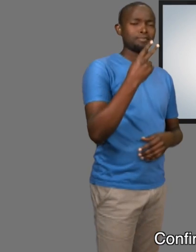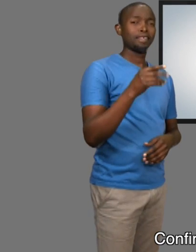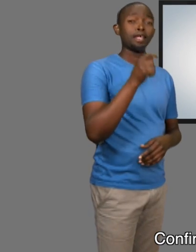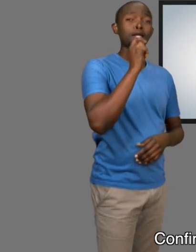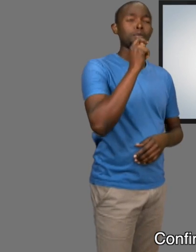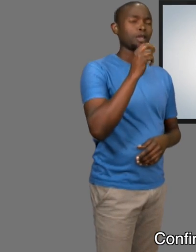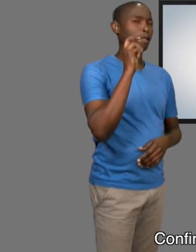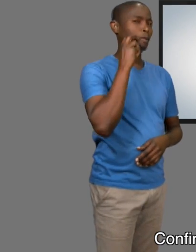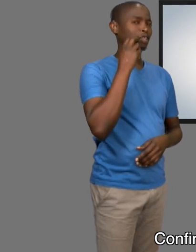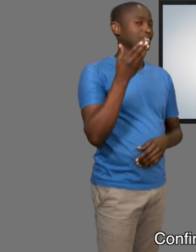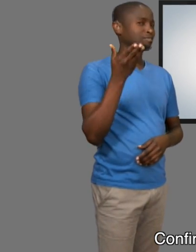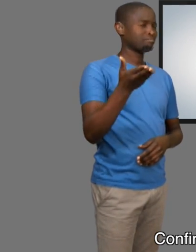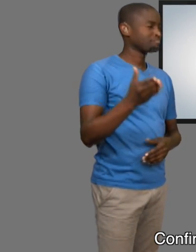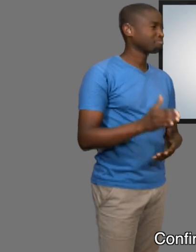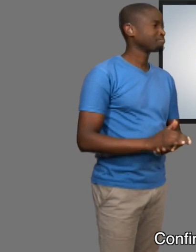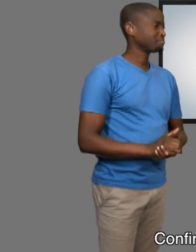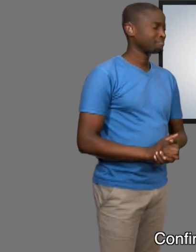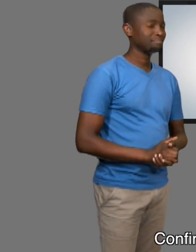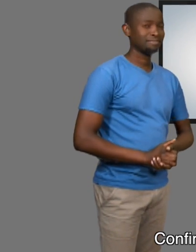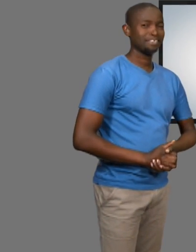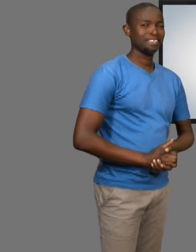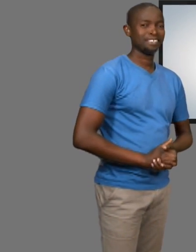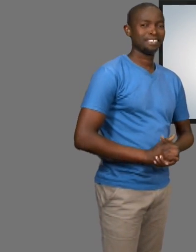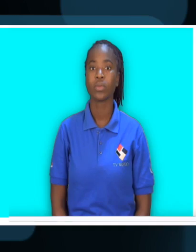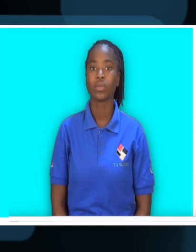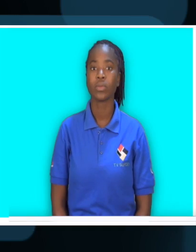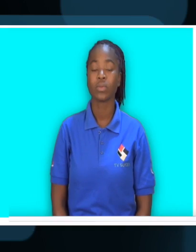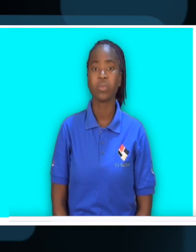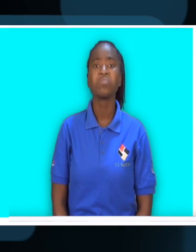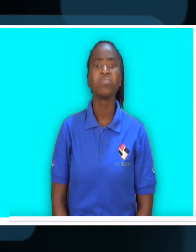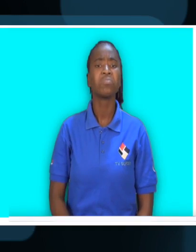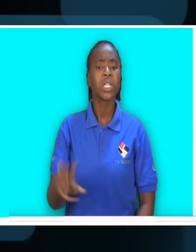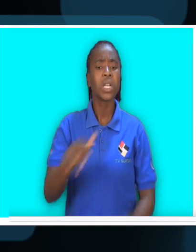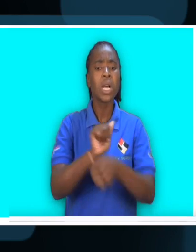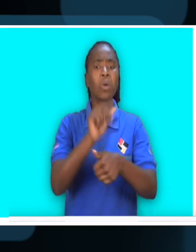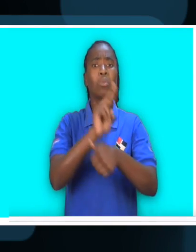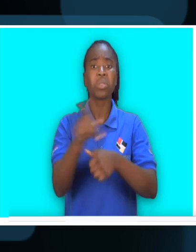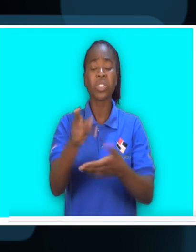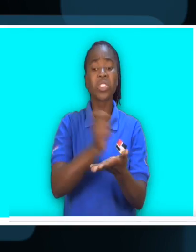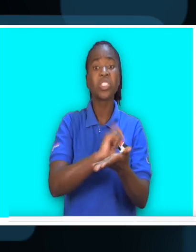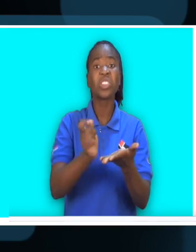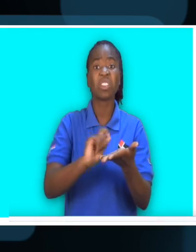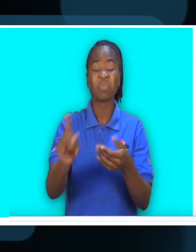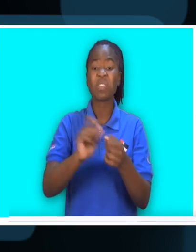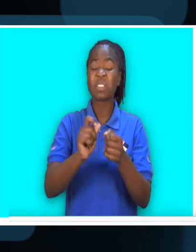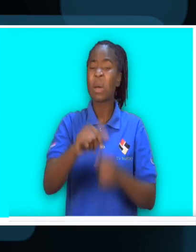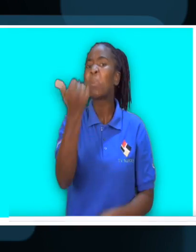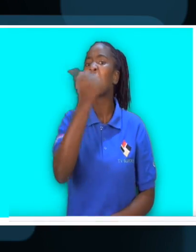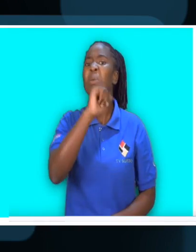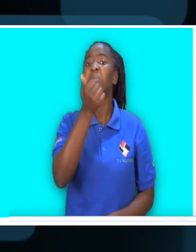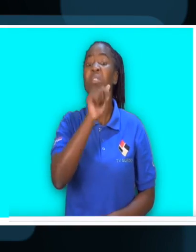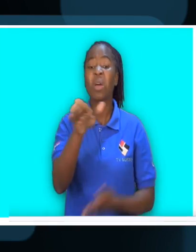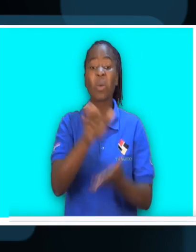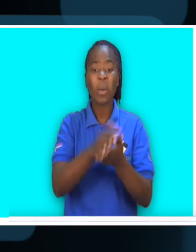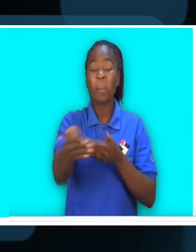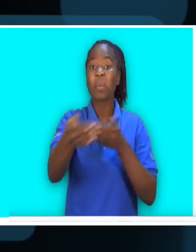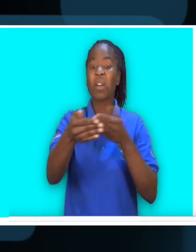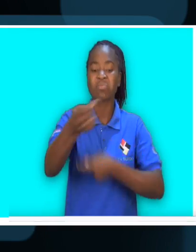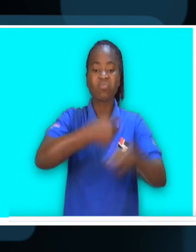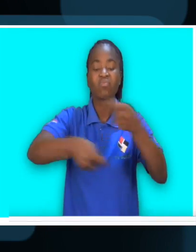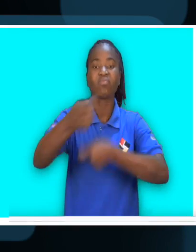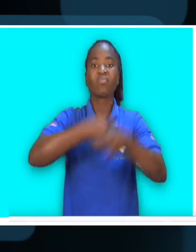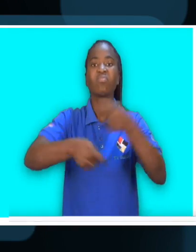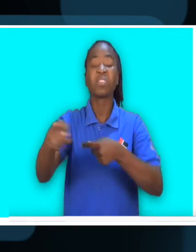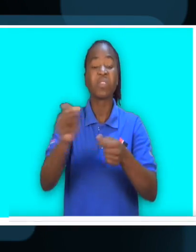2015. Confira a reportagem de Beatriz Machop. Alunos das escolas da cidade de Maputo apoiam a proibição